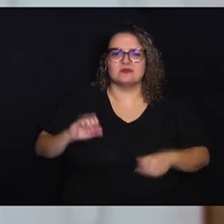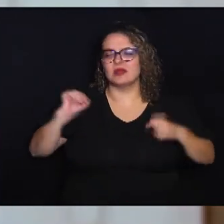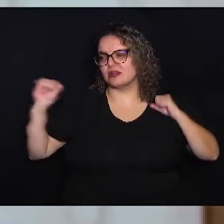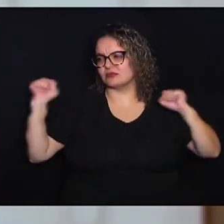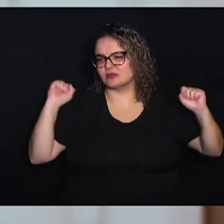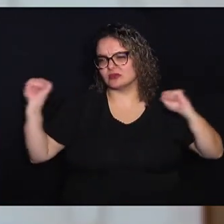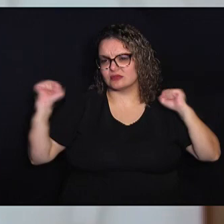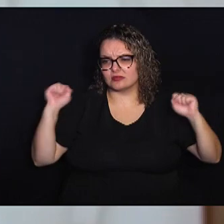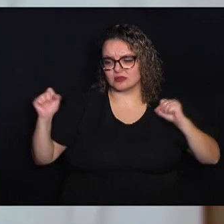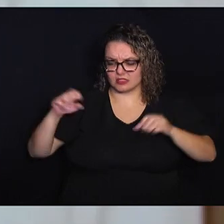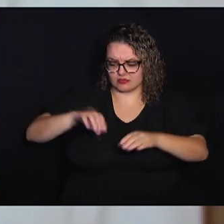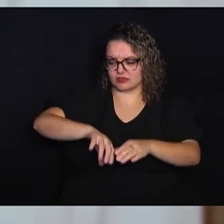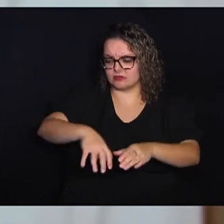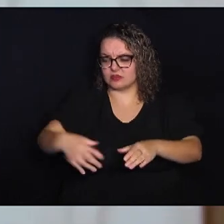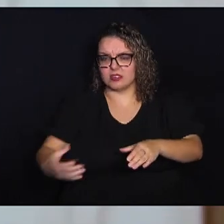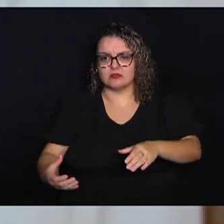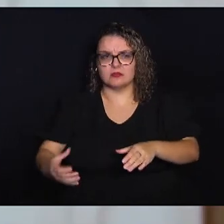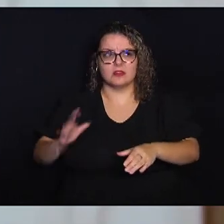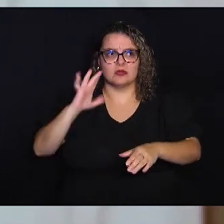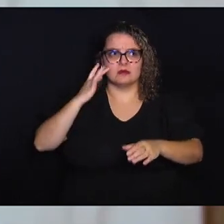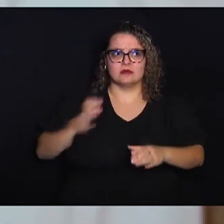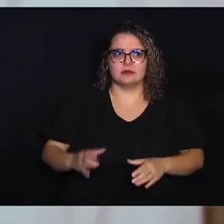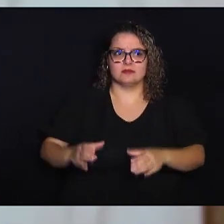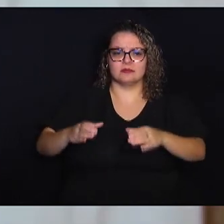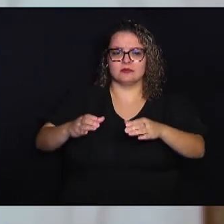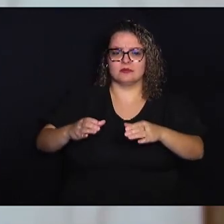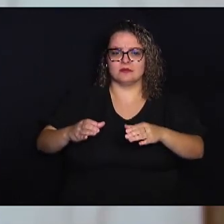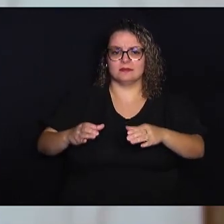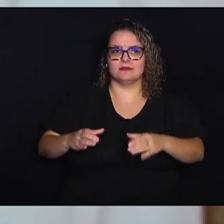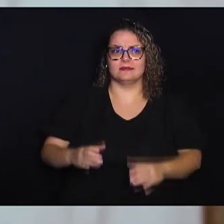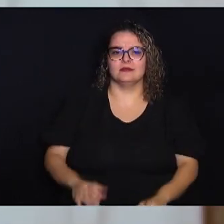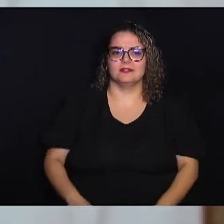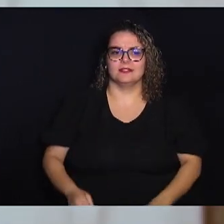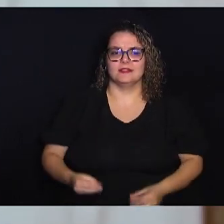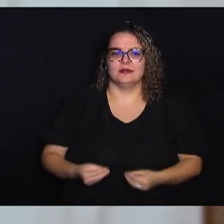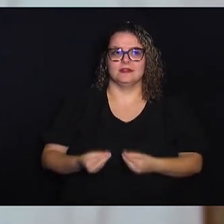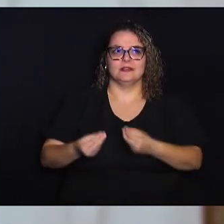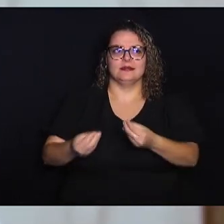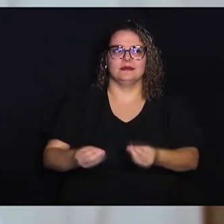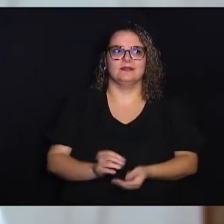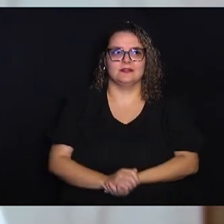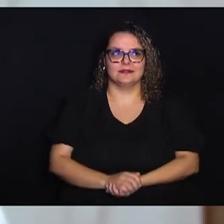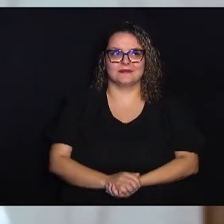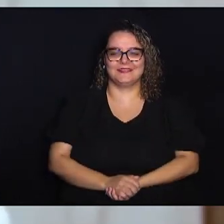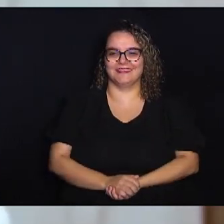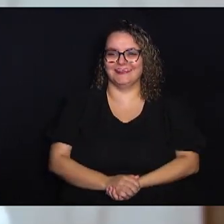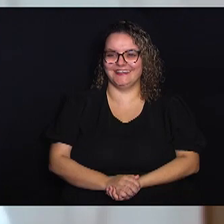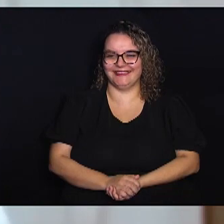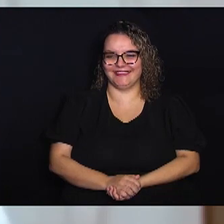Eu acho que simplesmente se a pessoa colocar um balde ali no cômodo, né, levando